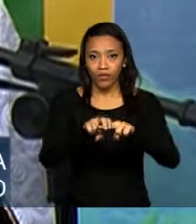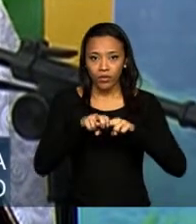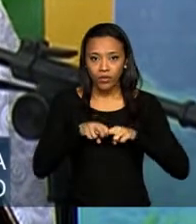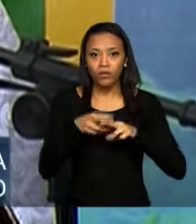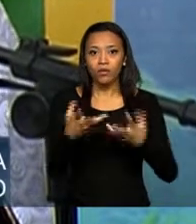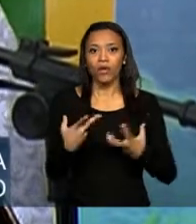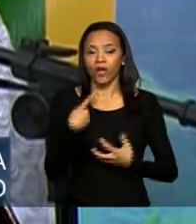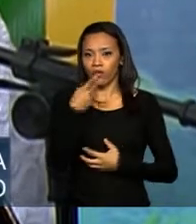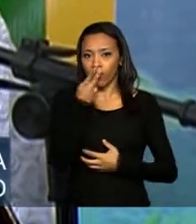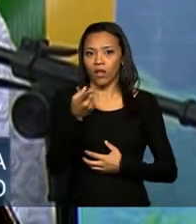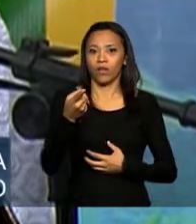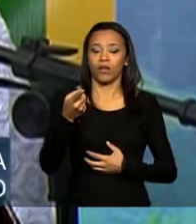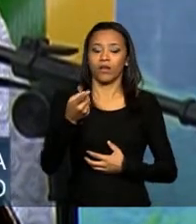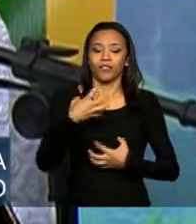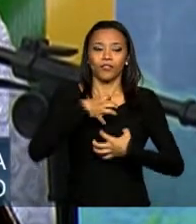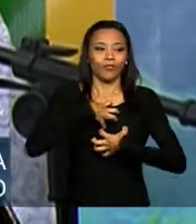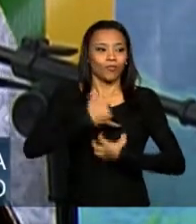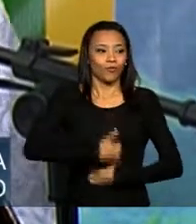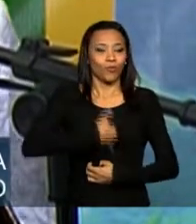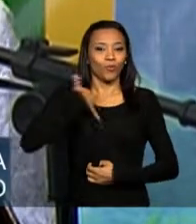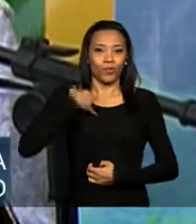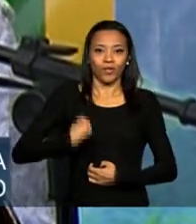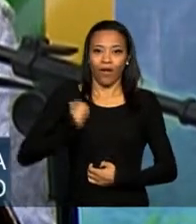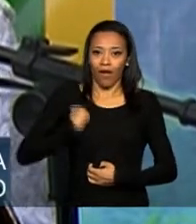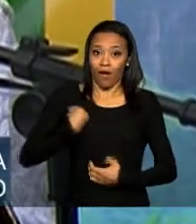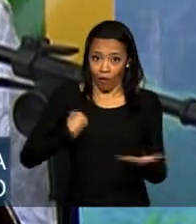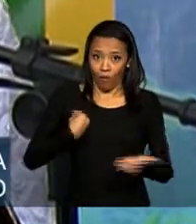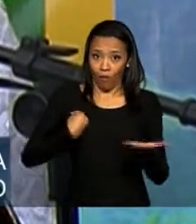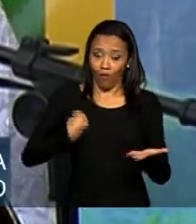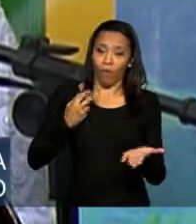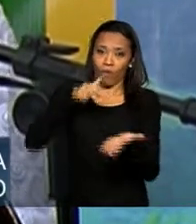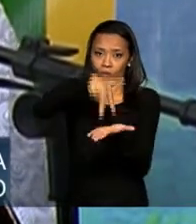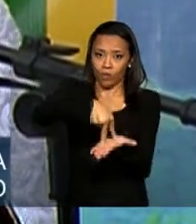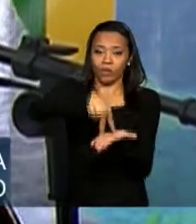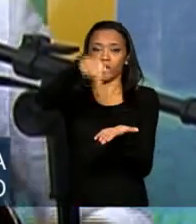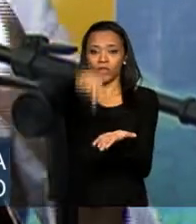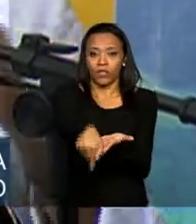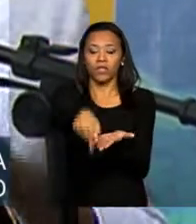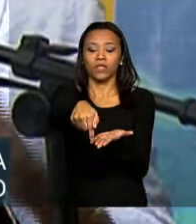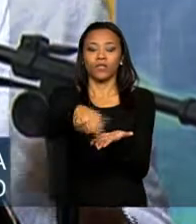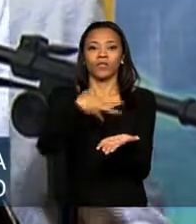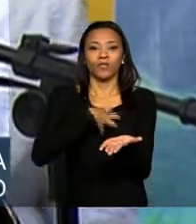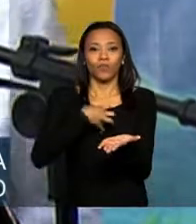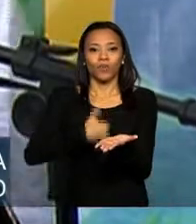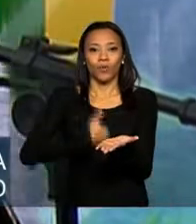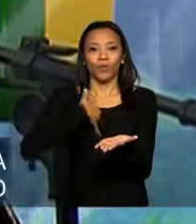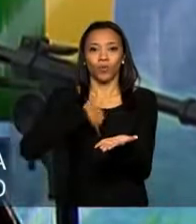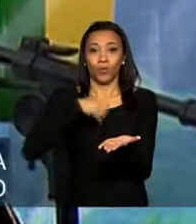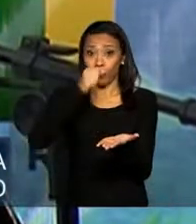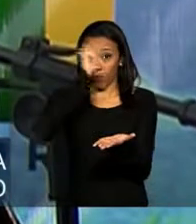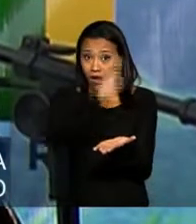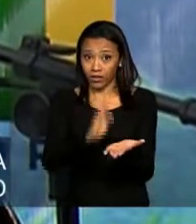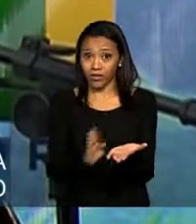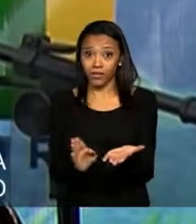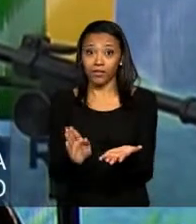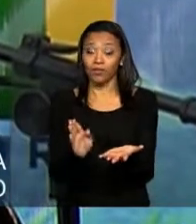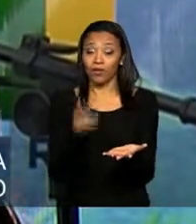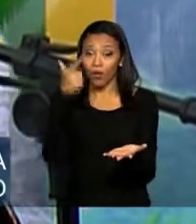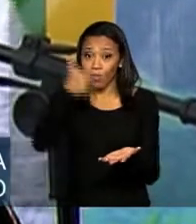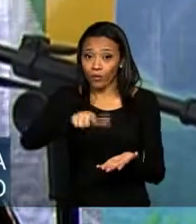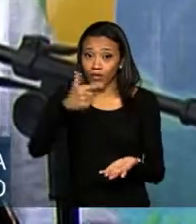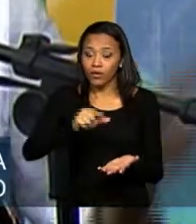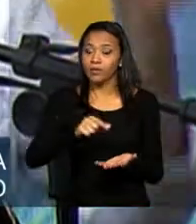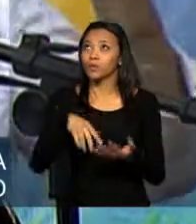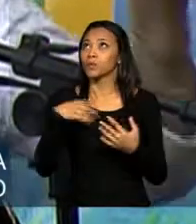para vocês que para mim é um orgulho ter estado aqui é o orgulho num país como o nosso que é bom